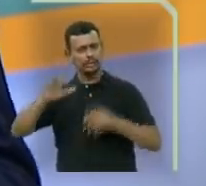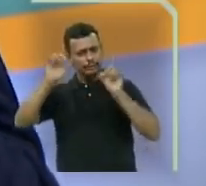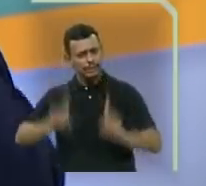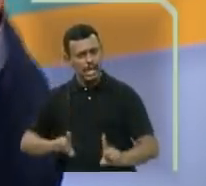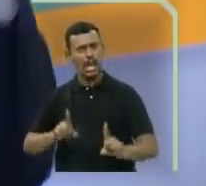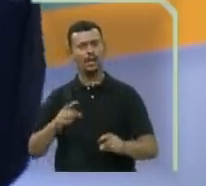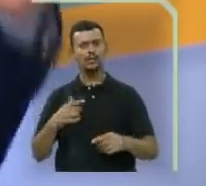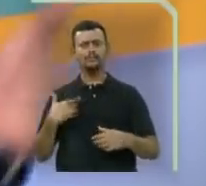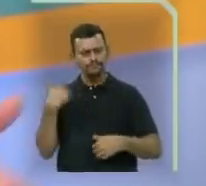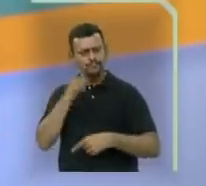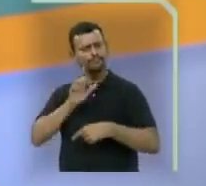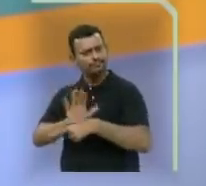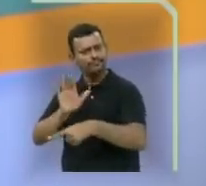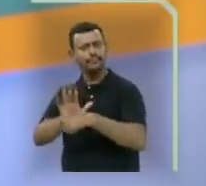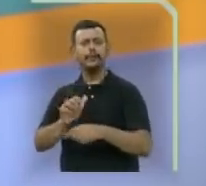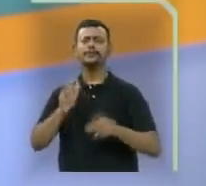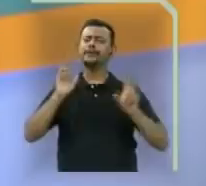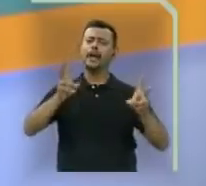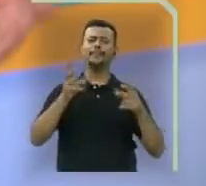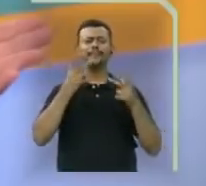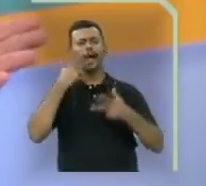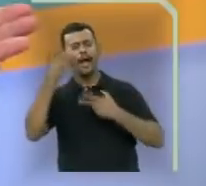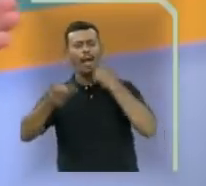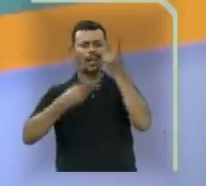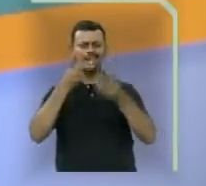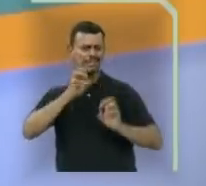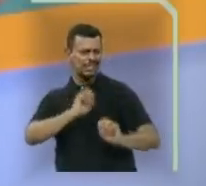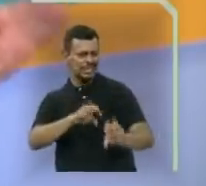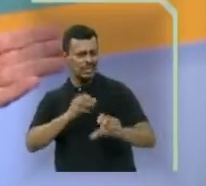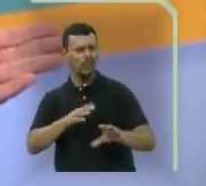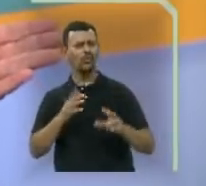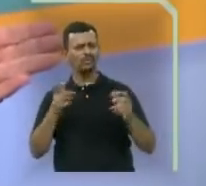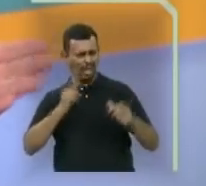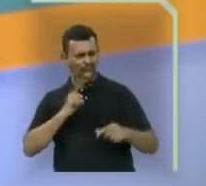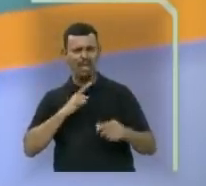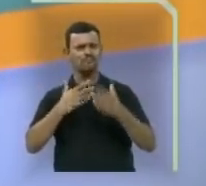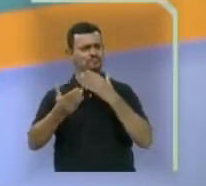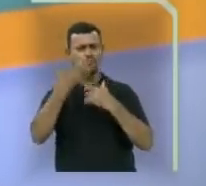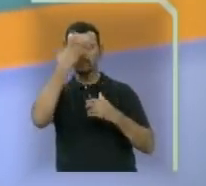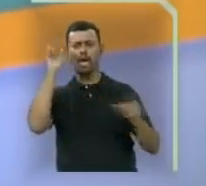falam que tem ensino fundamental para todo mundo, mas não é verdade. Não tem para quem tem